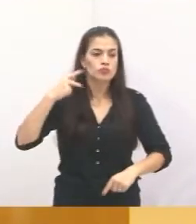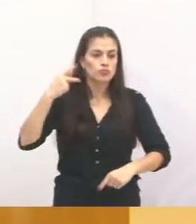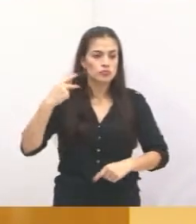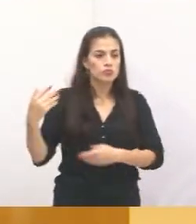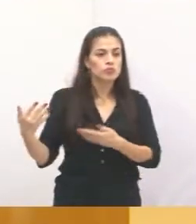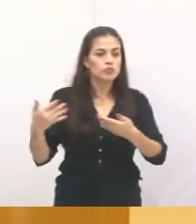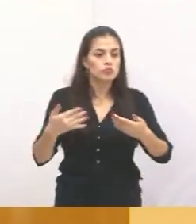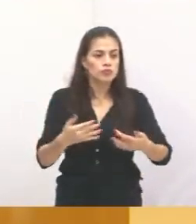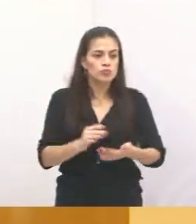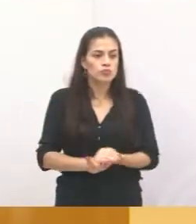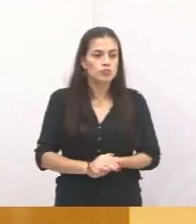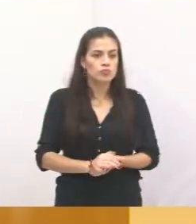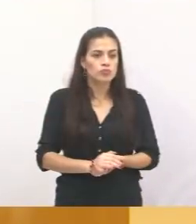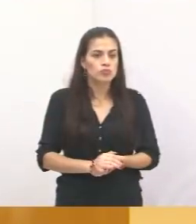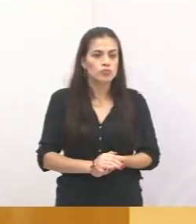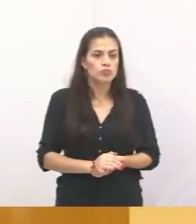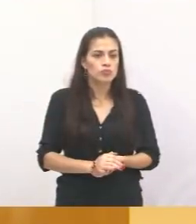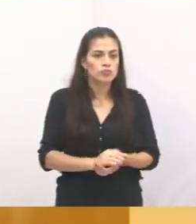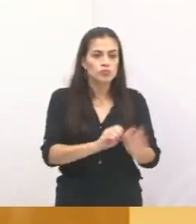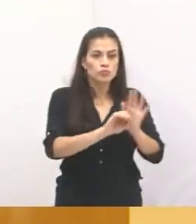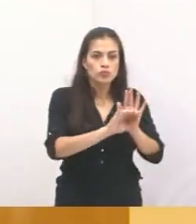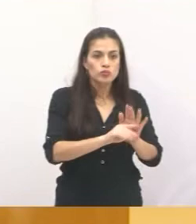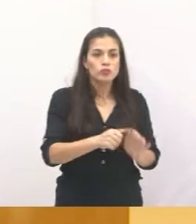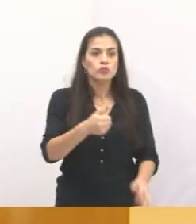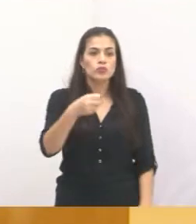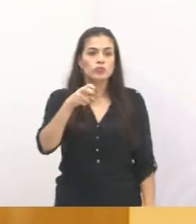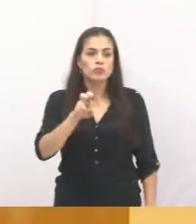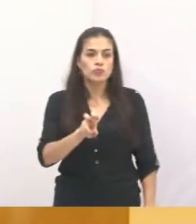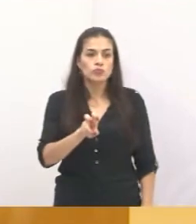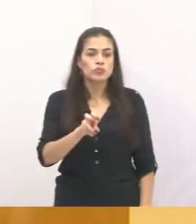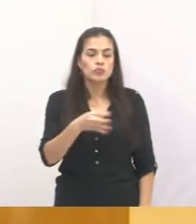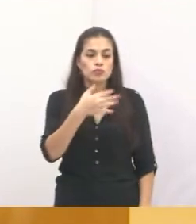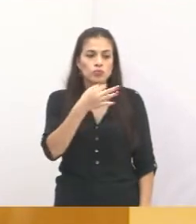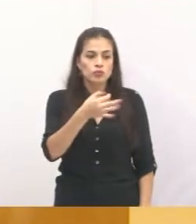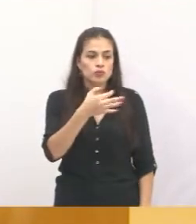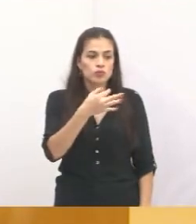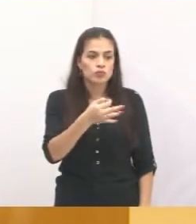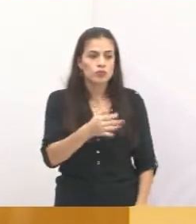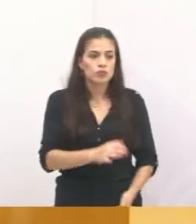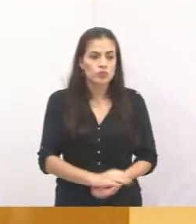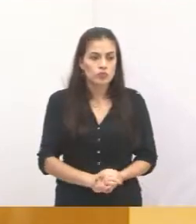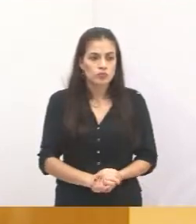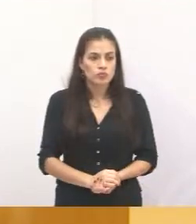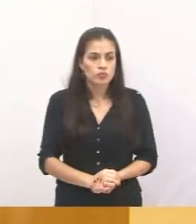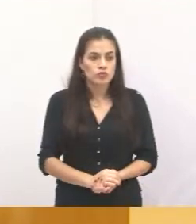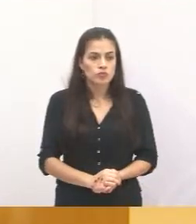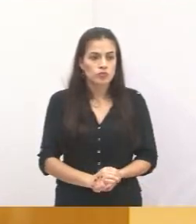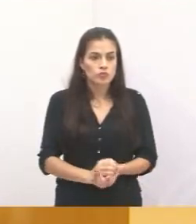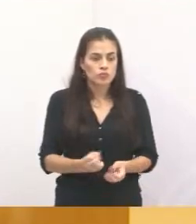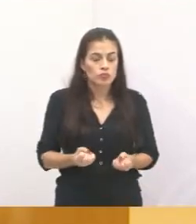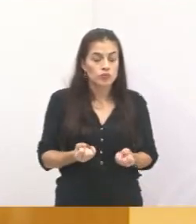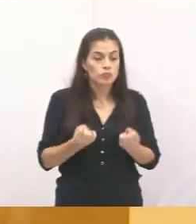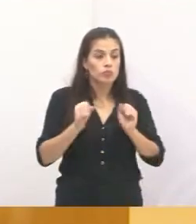15 sugestões em cima dos 5 vereadores. 15